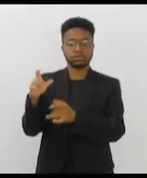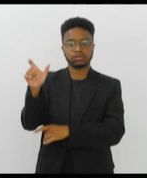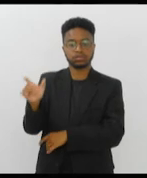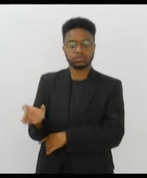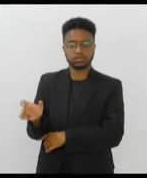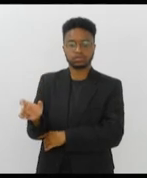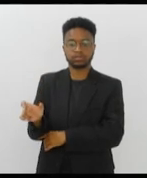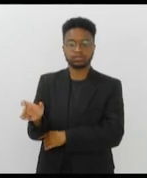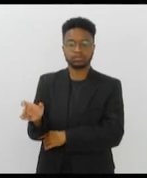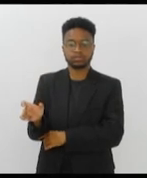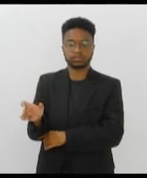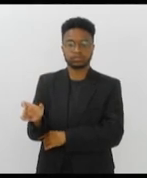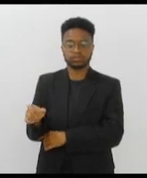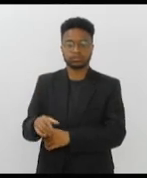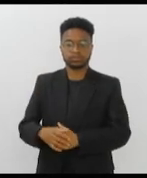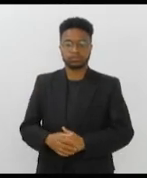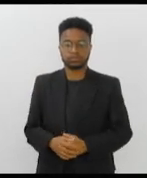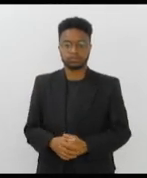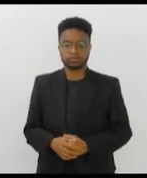atleta